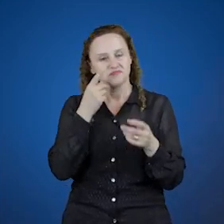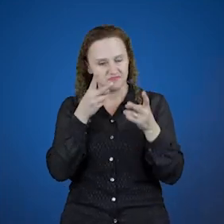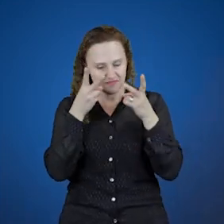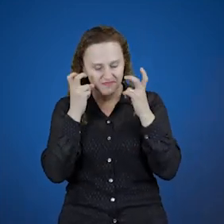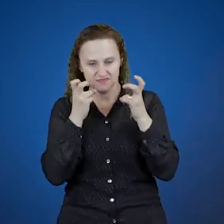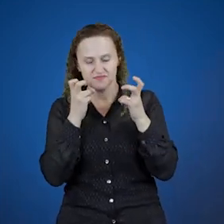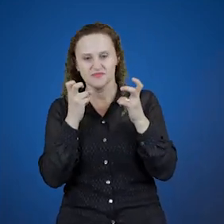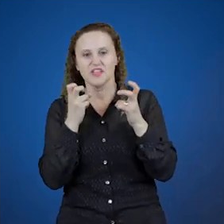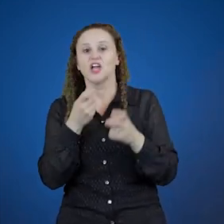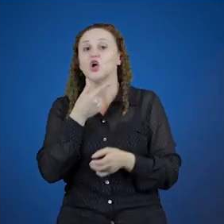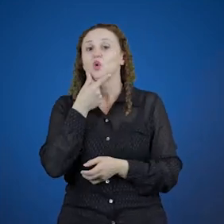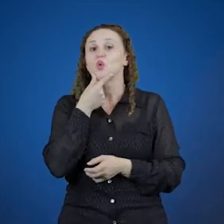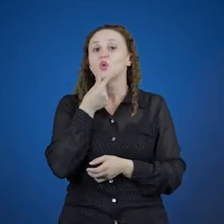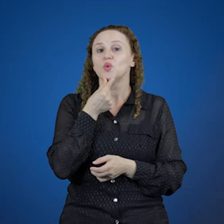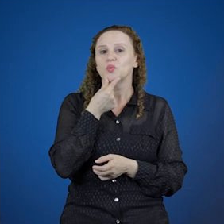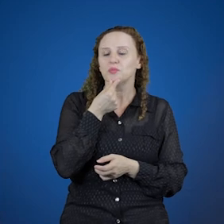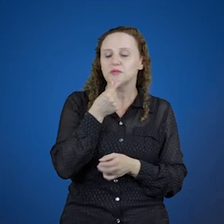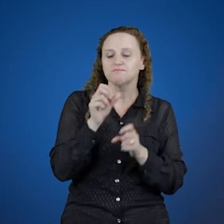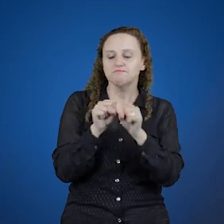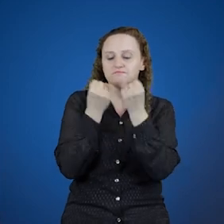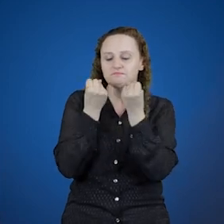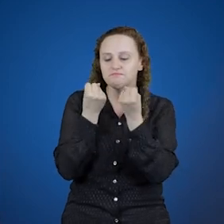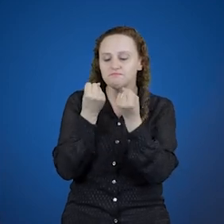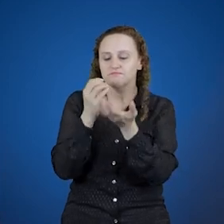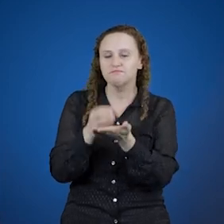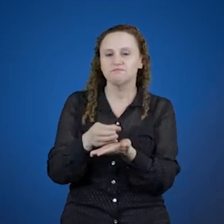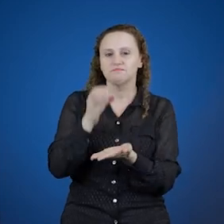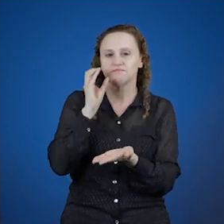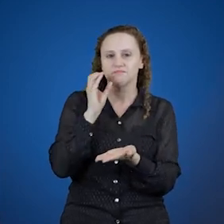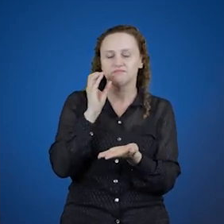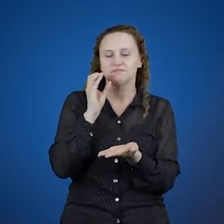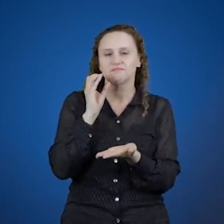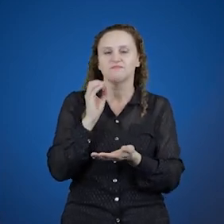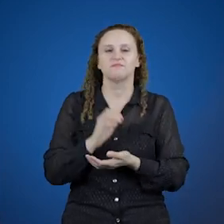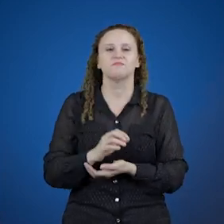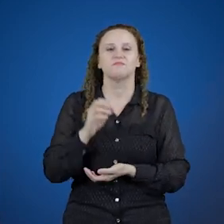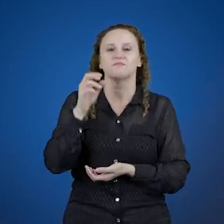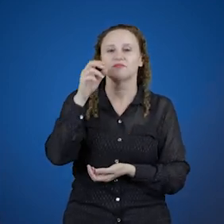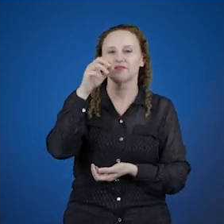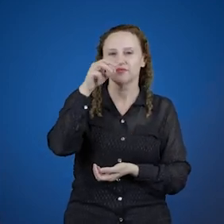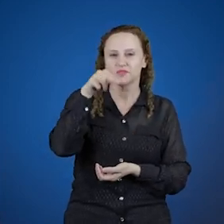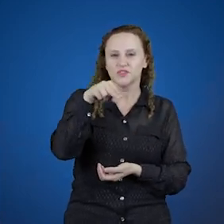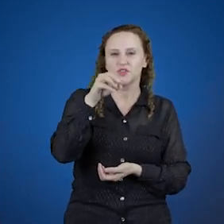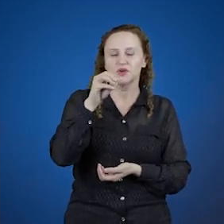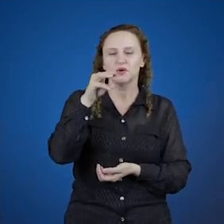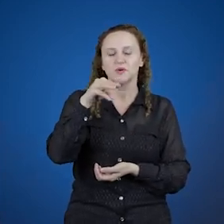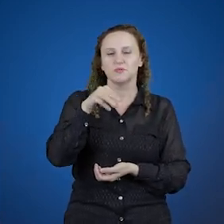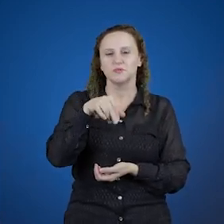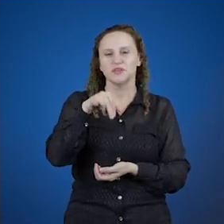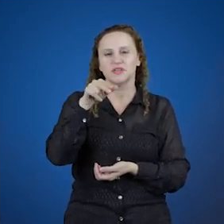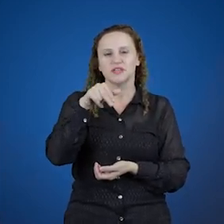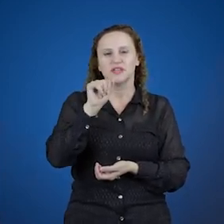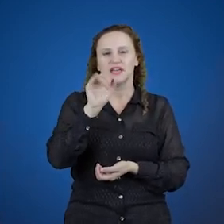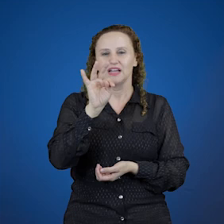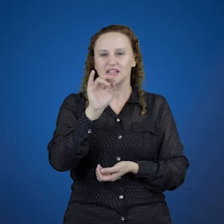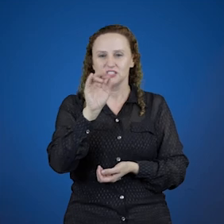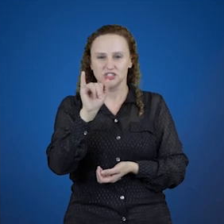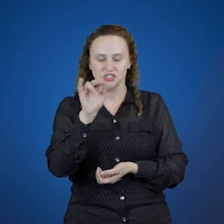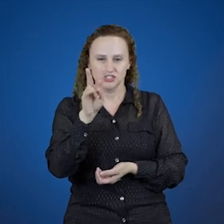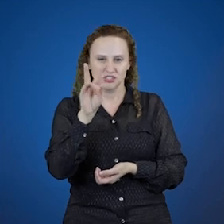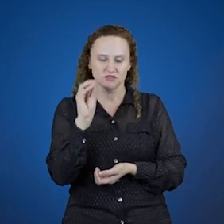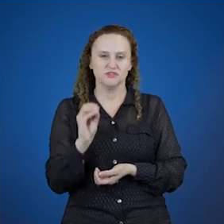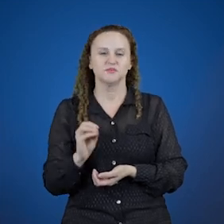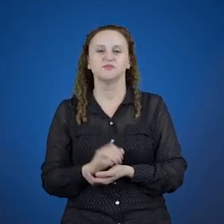o menino o menino quebrou o copo caso nominativo o copo foi quebrado pelo